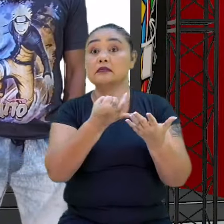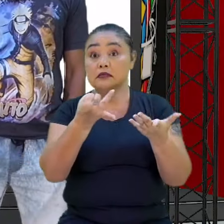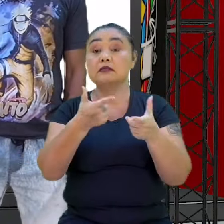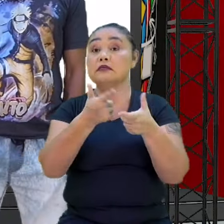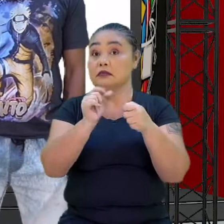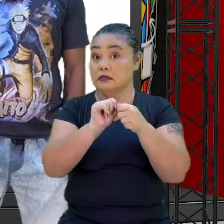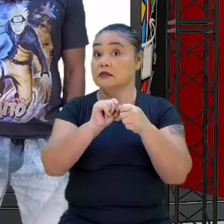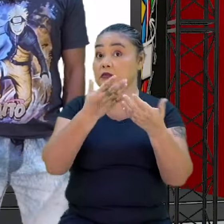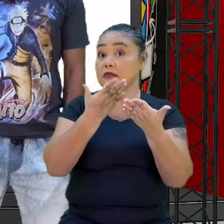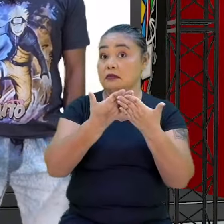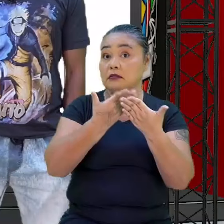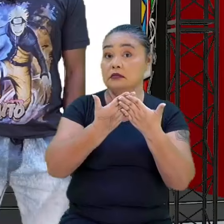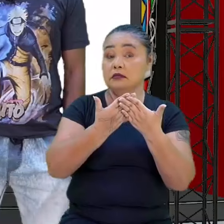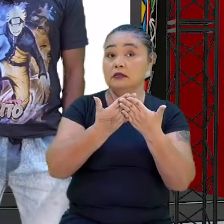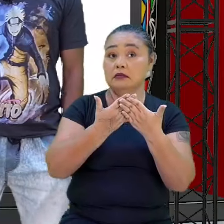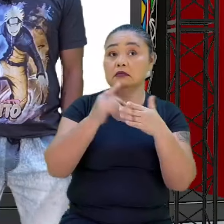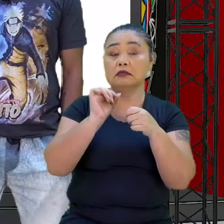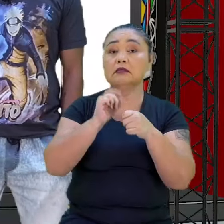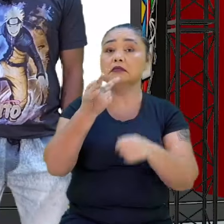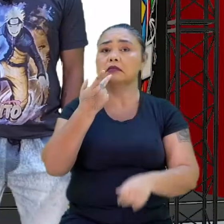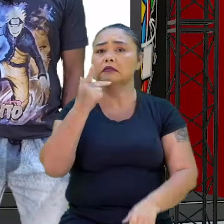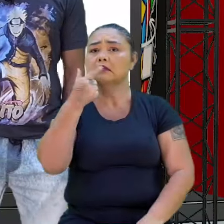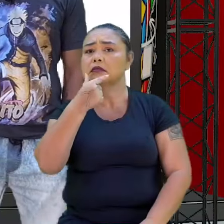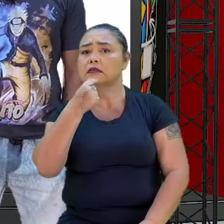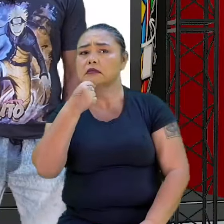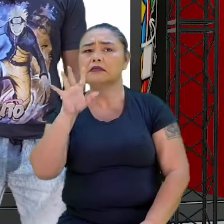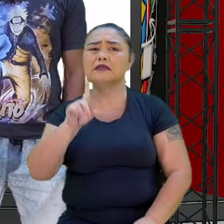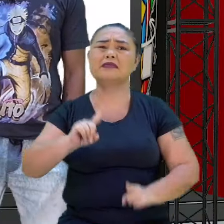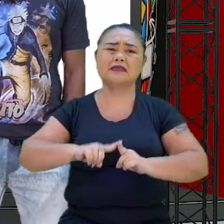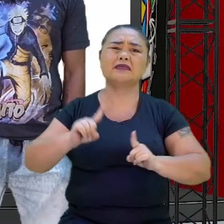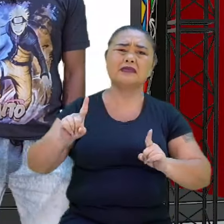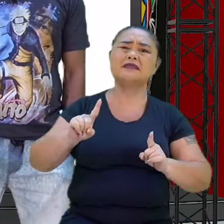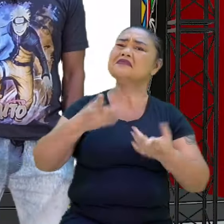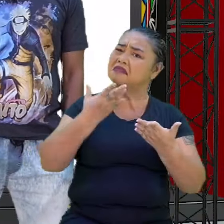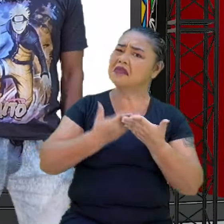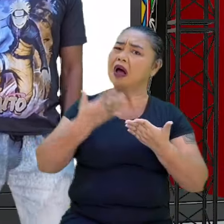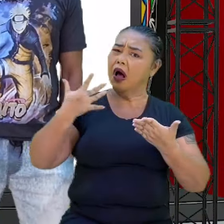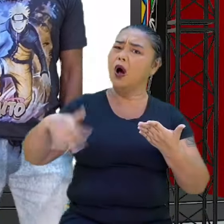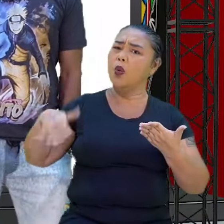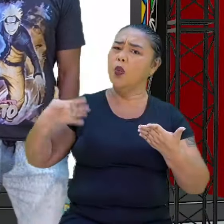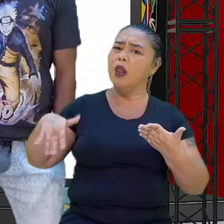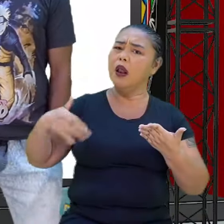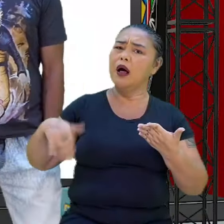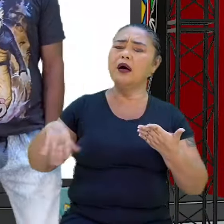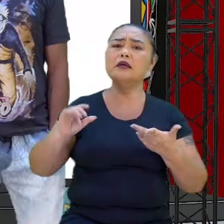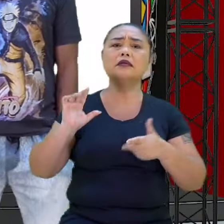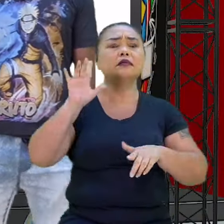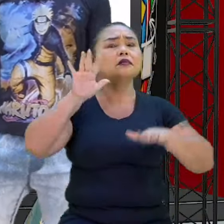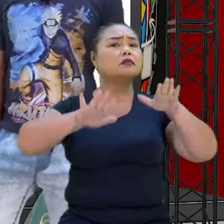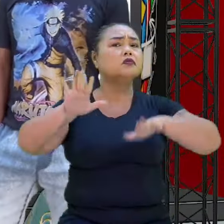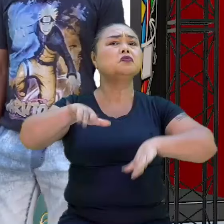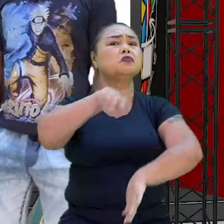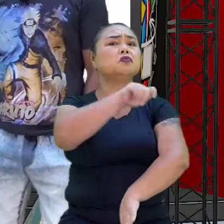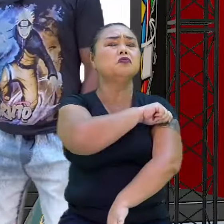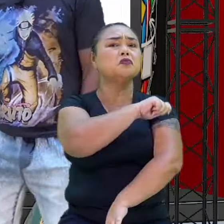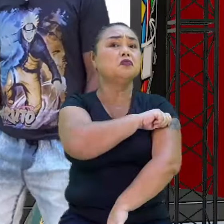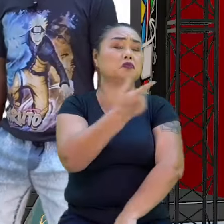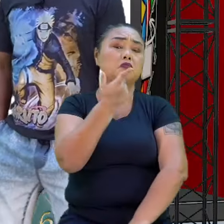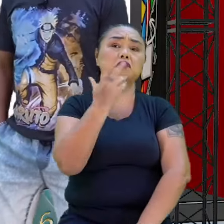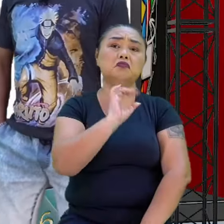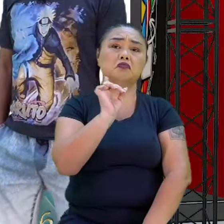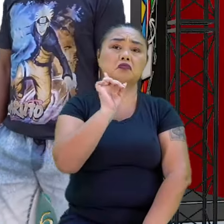aulas a a meninos dizendo aí eu gosto muito de matemática mas muita aula né Tem tem uns aí não é que eu não vou falar quem